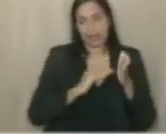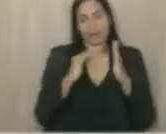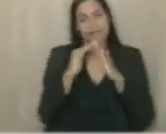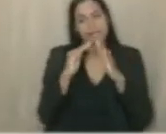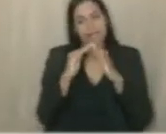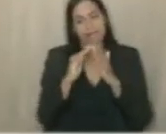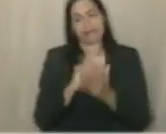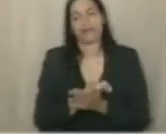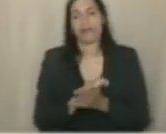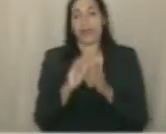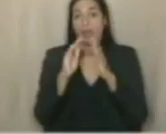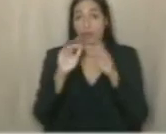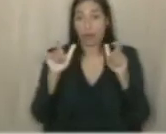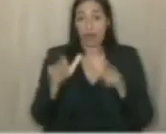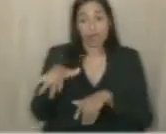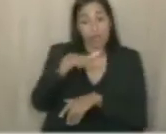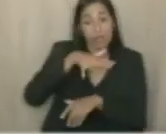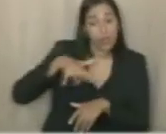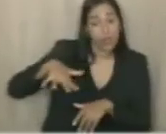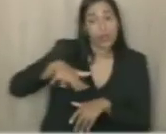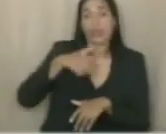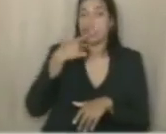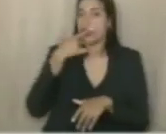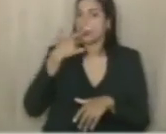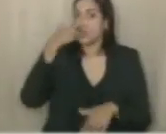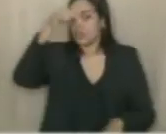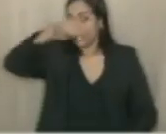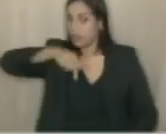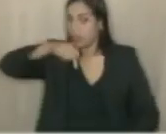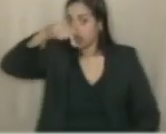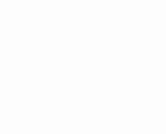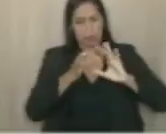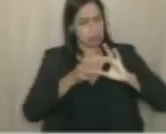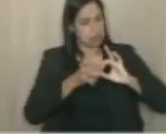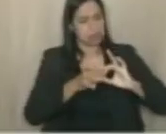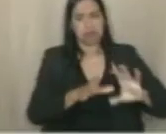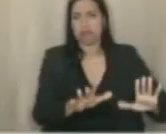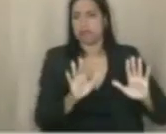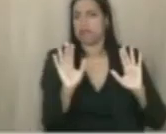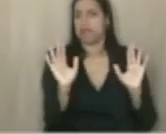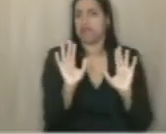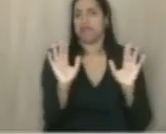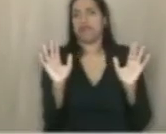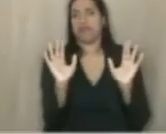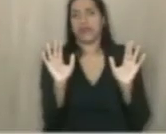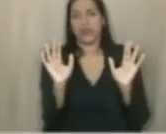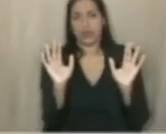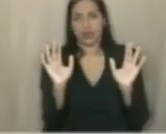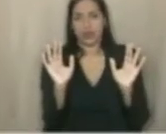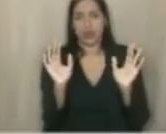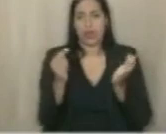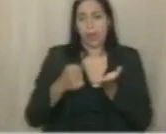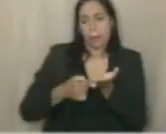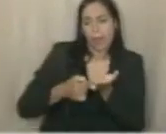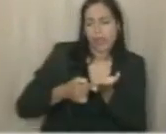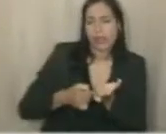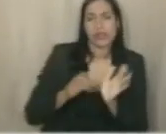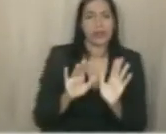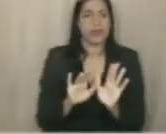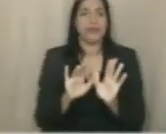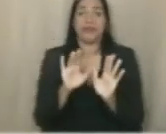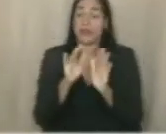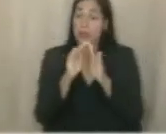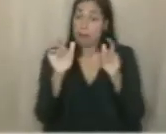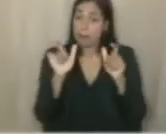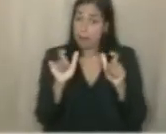Segundo os próprios moradores, eles falaram aqui nessa casa, os moradores, que não autoriza, escuta que a medição de seus